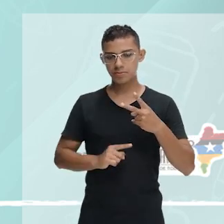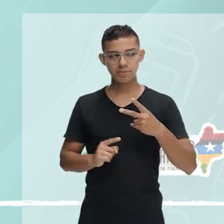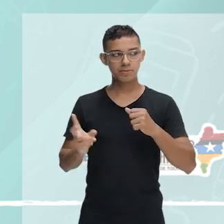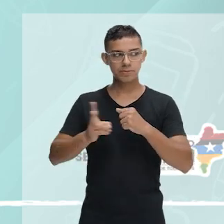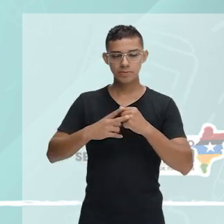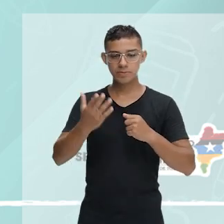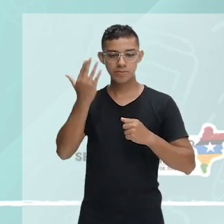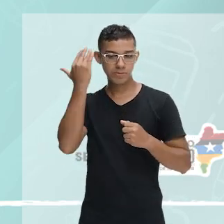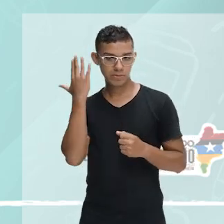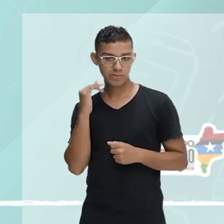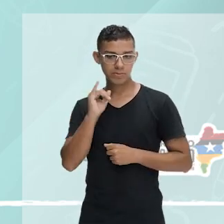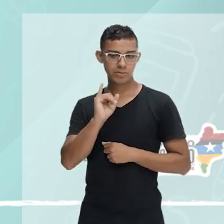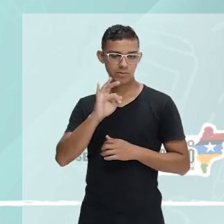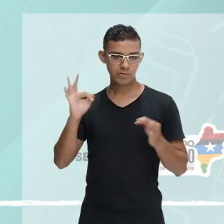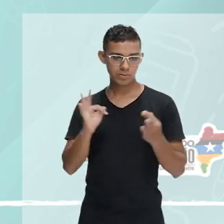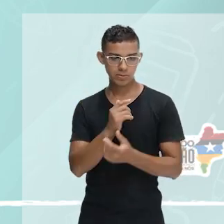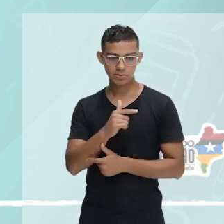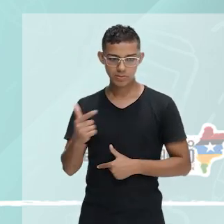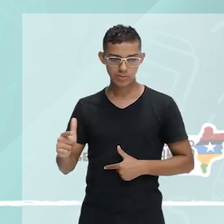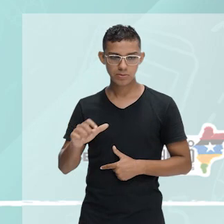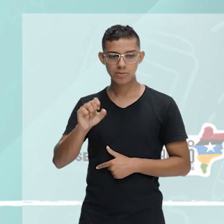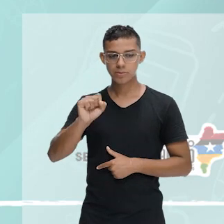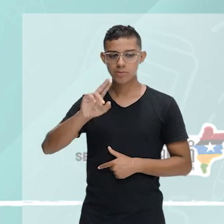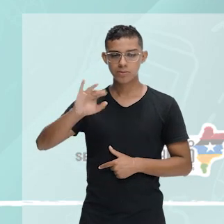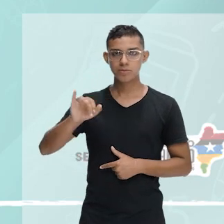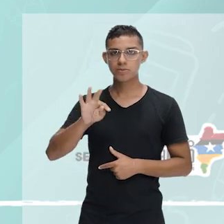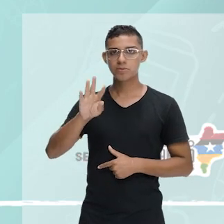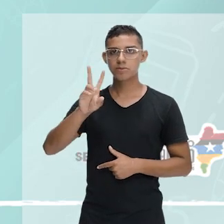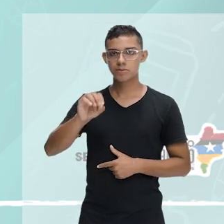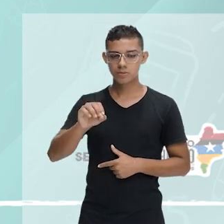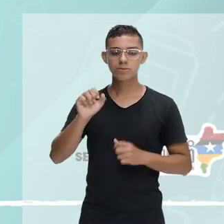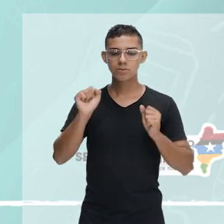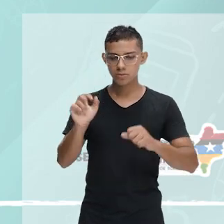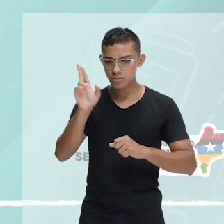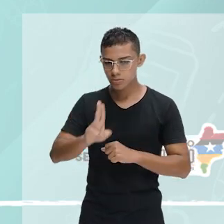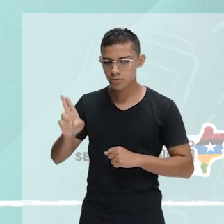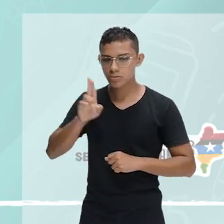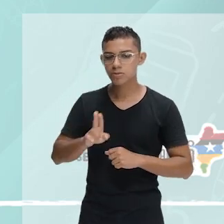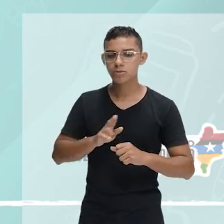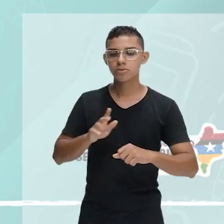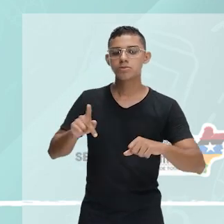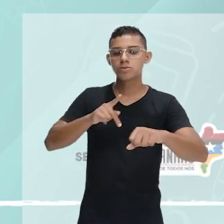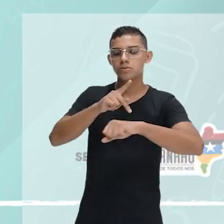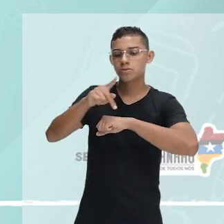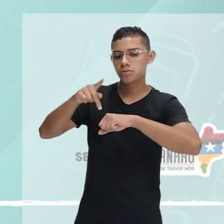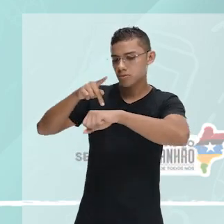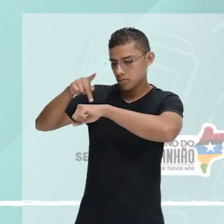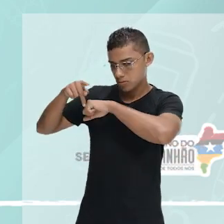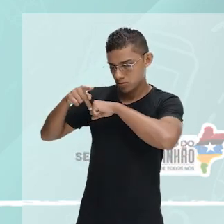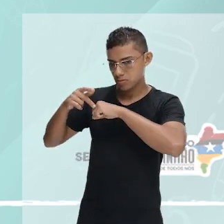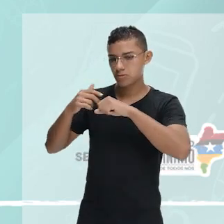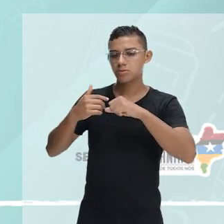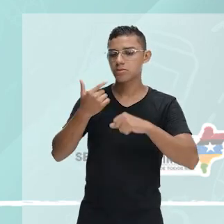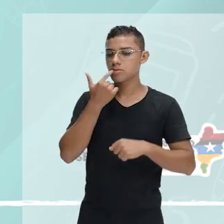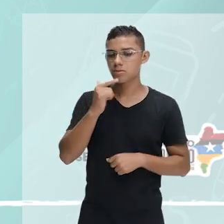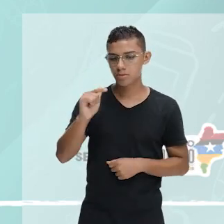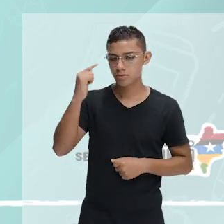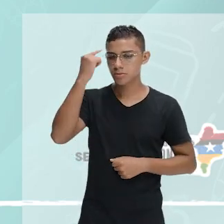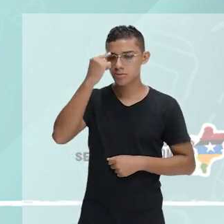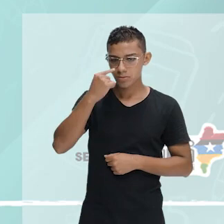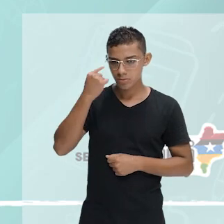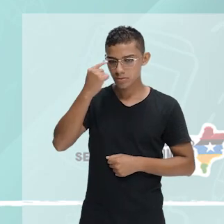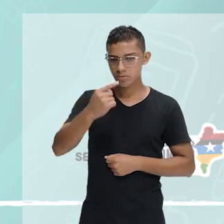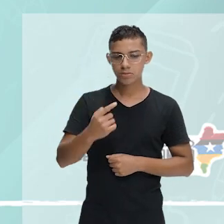do subjuntivo podem ser usadas em qualquer país de língua hispana, sem problemas ou perigo de não